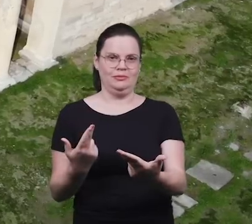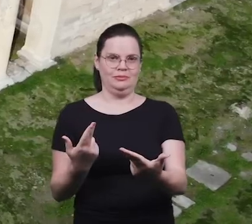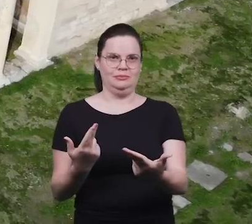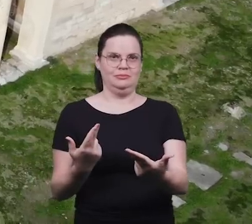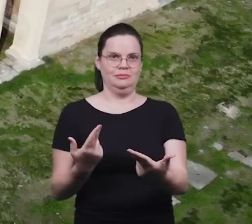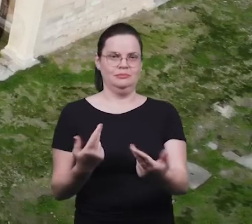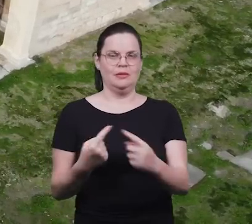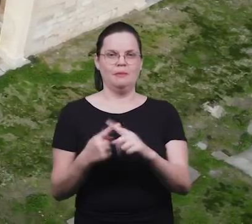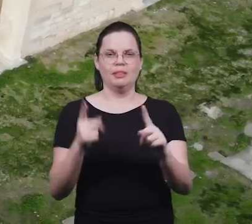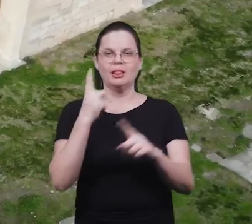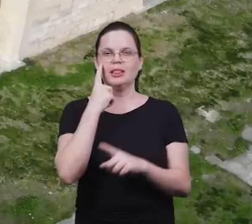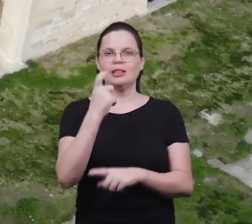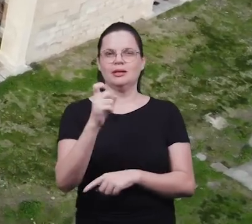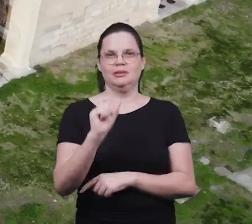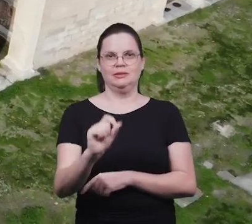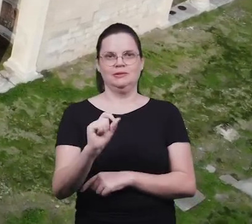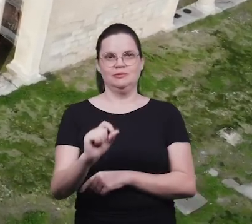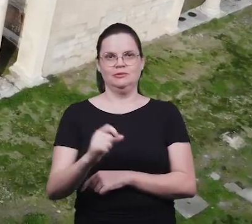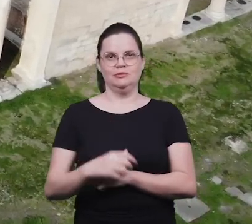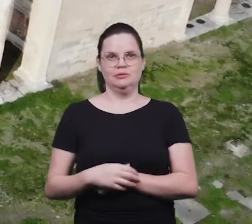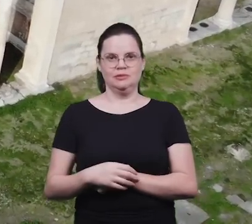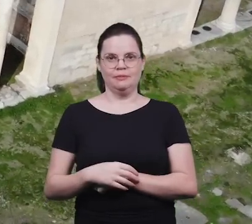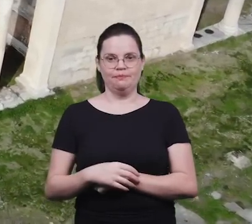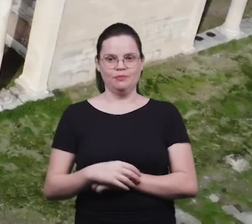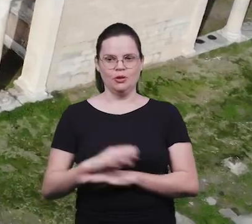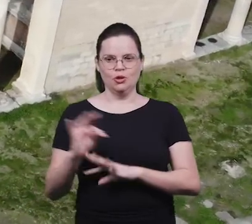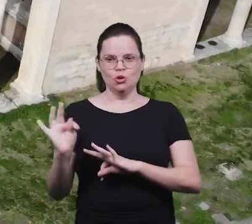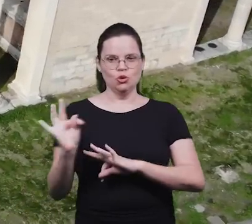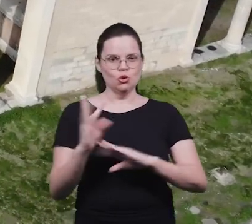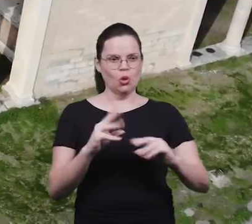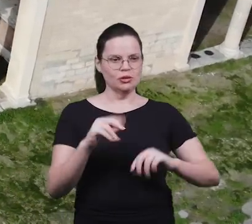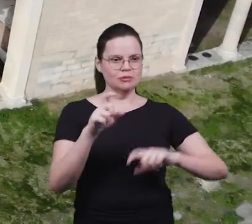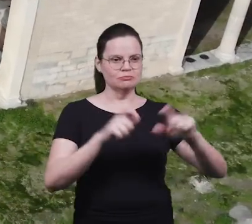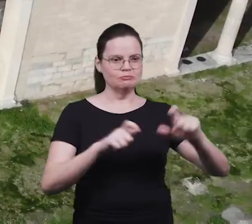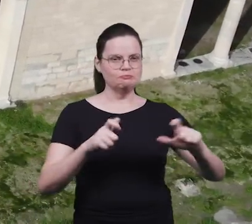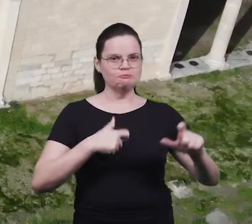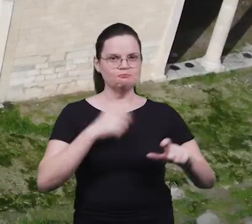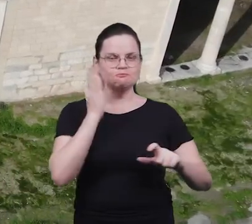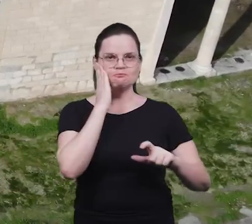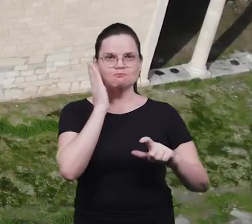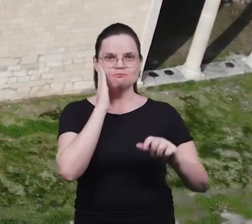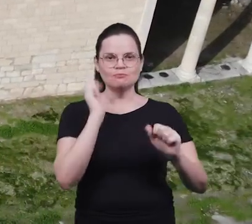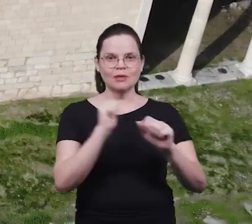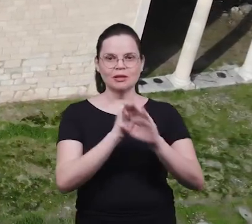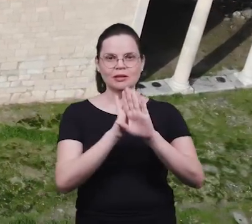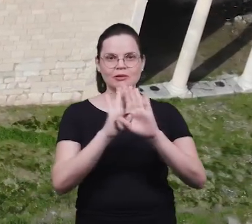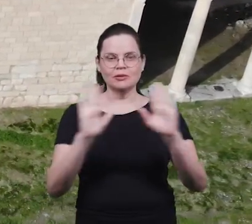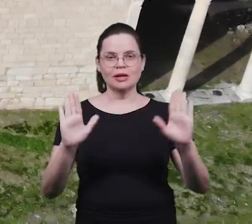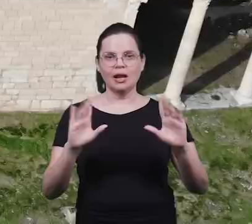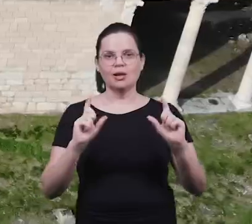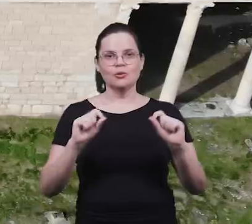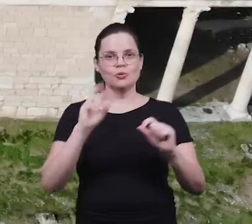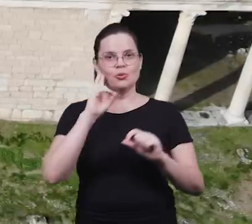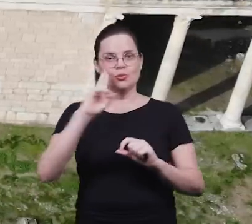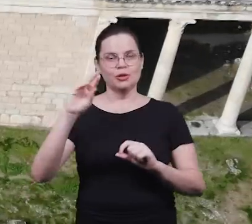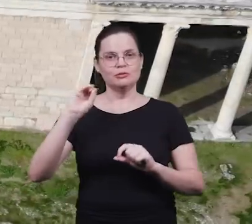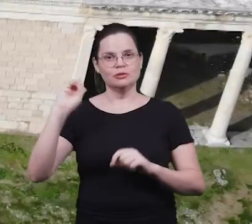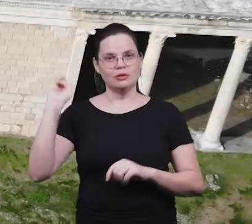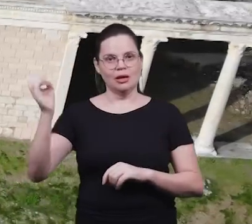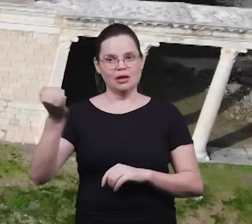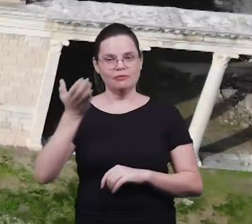conseguiram alcançar aquilo que o Senhor está nos mostrando como, vamos